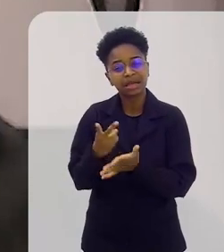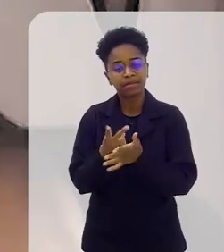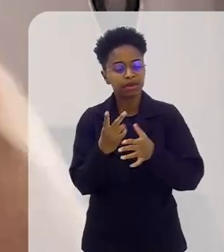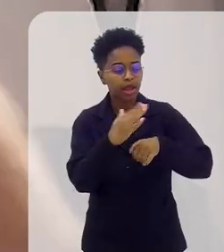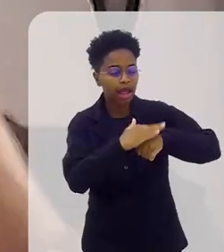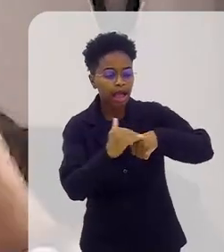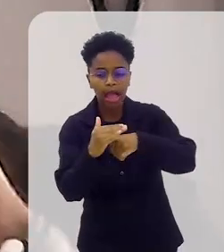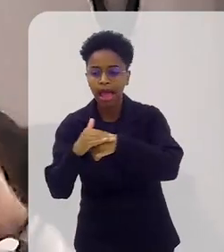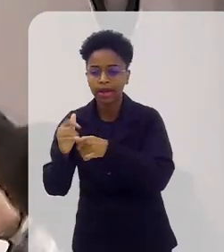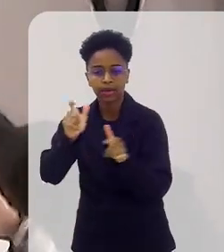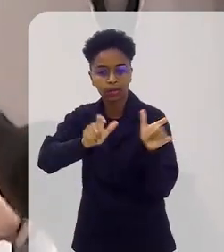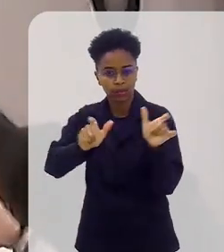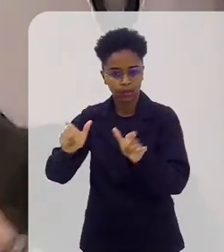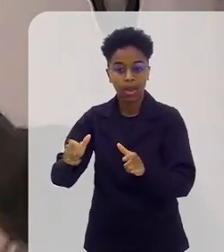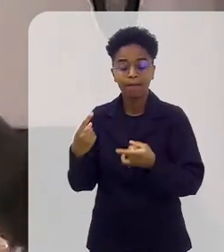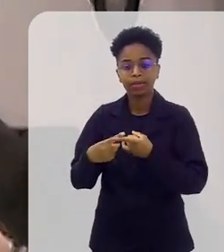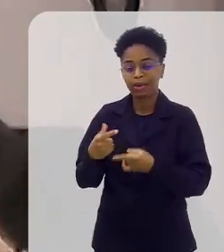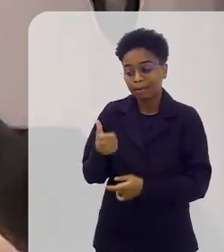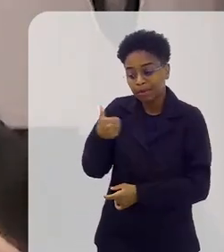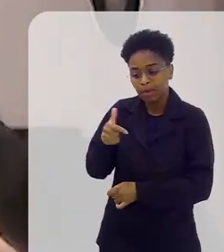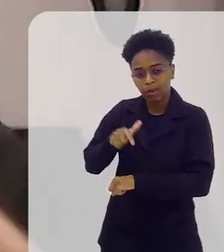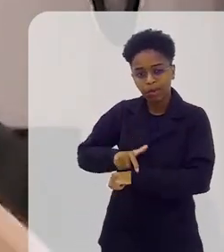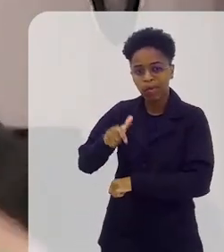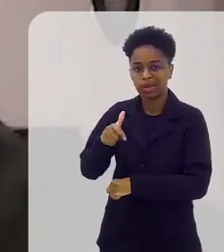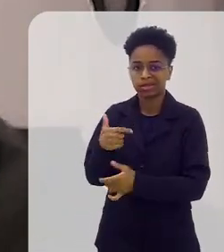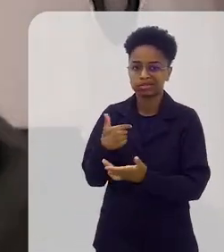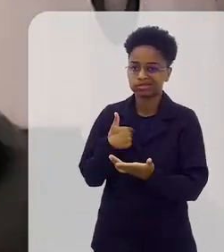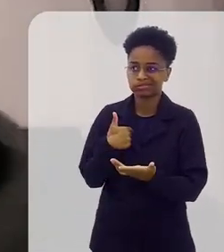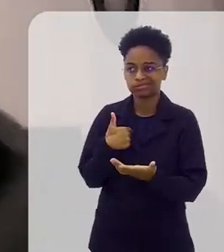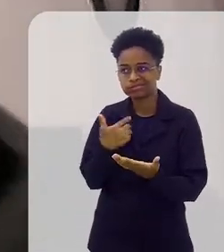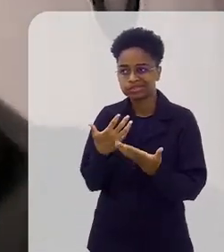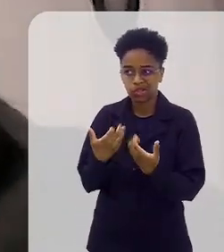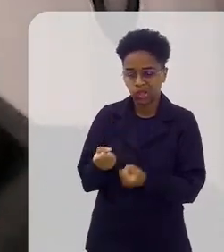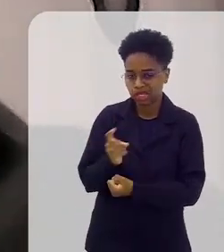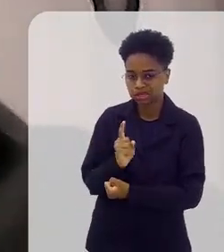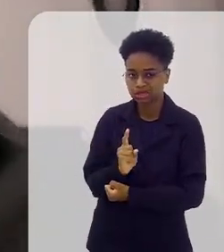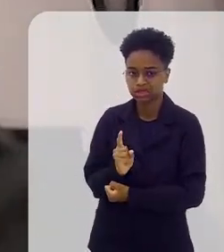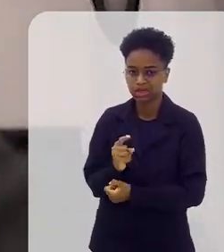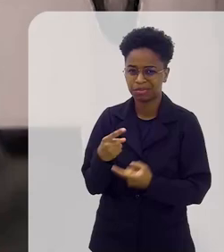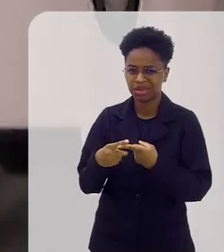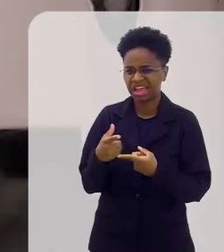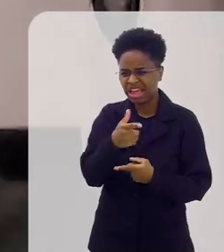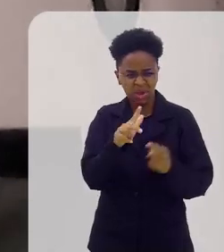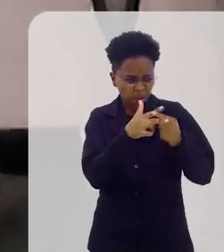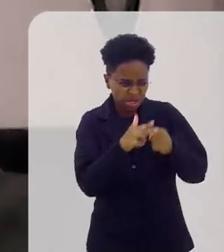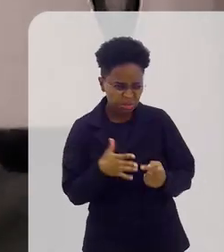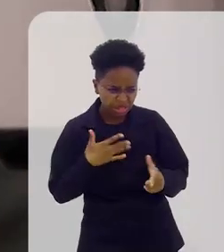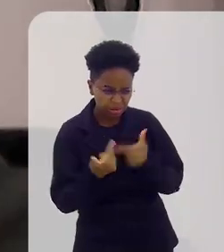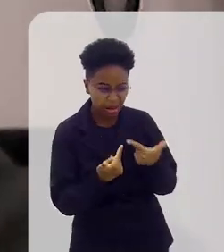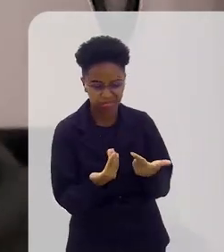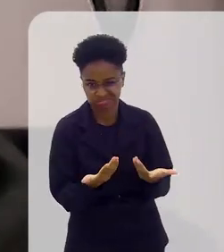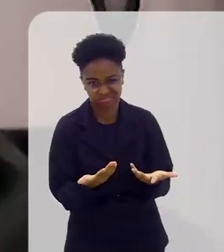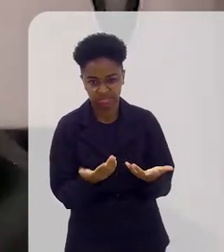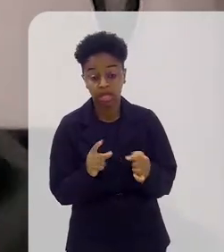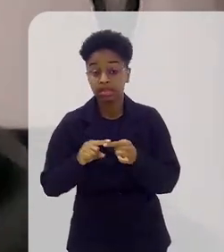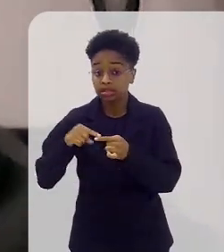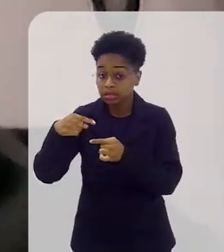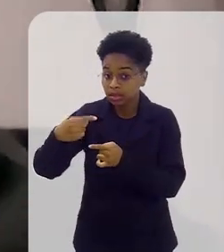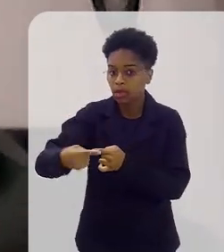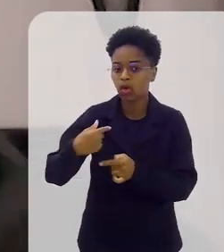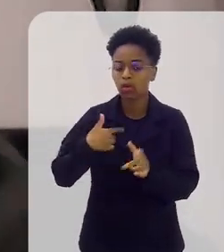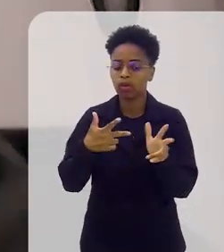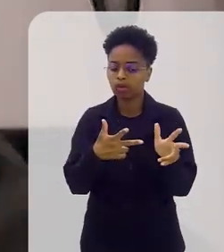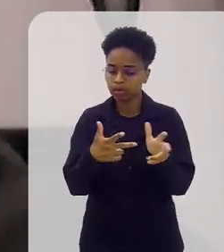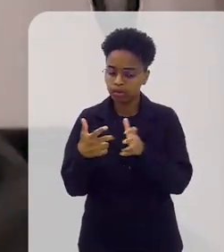contei com esse carinho dos colegas, né? Embora no primeiro momento eu não tenha aceitado muito bem, falei: pô, esse cara está corrigindo meu